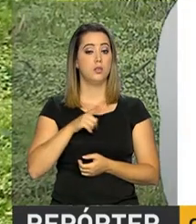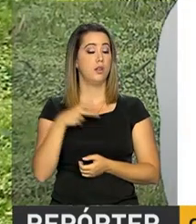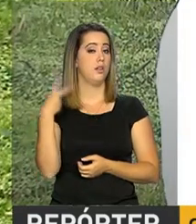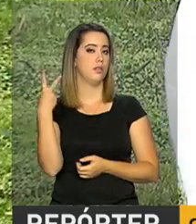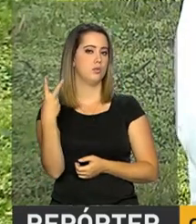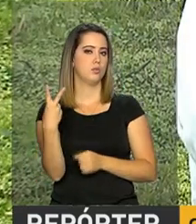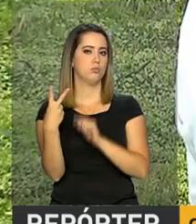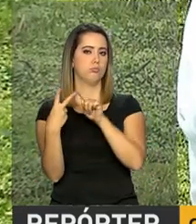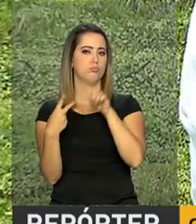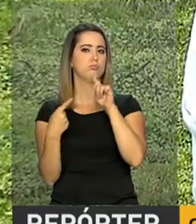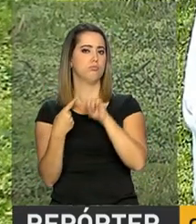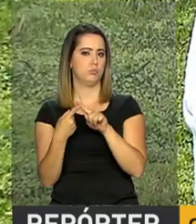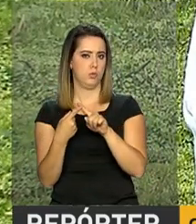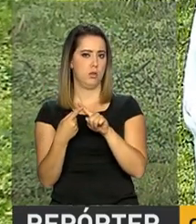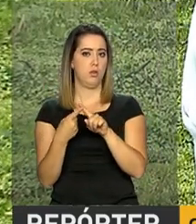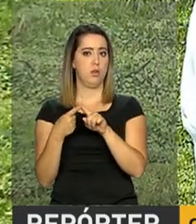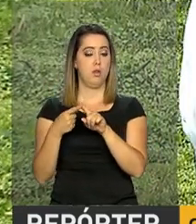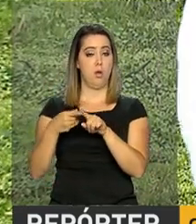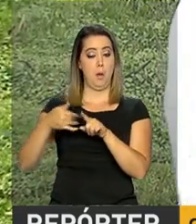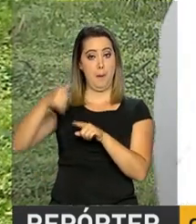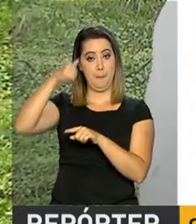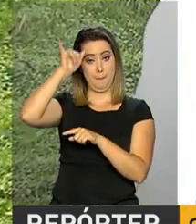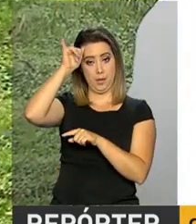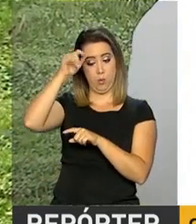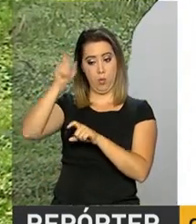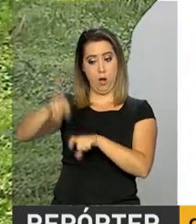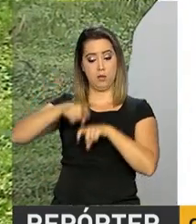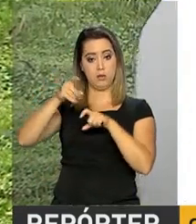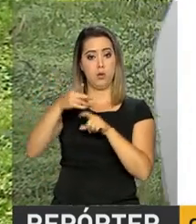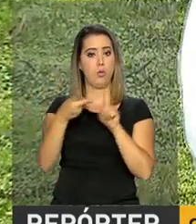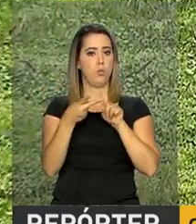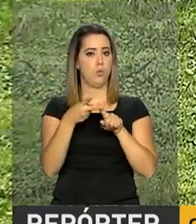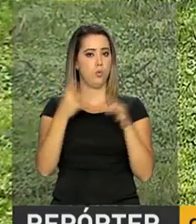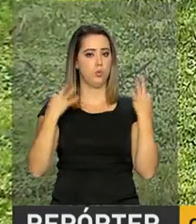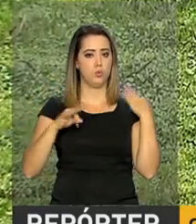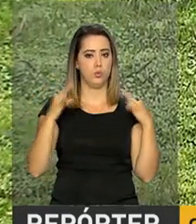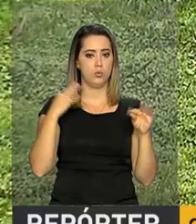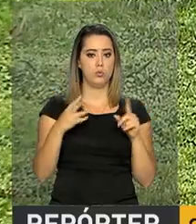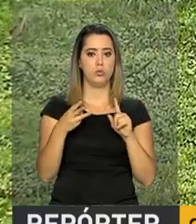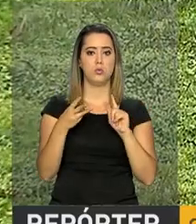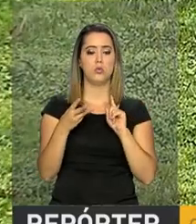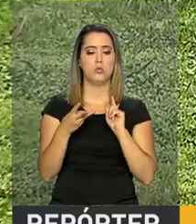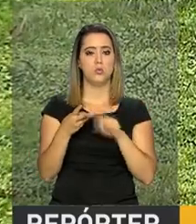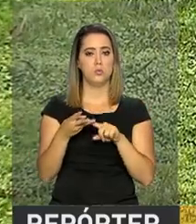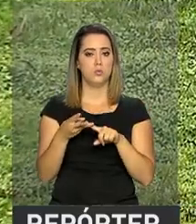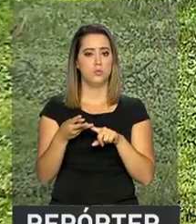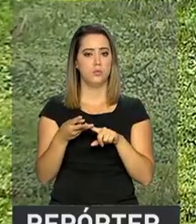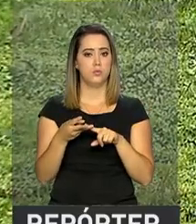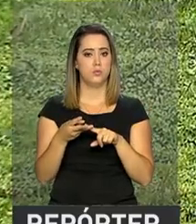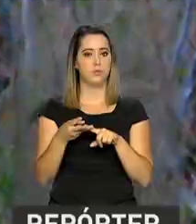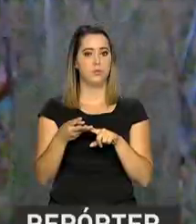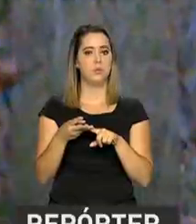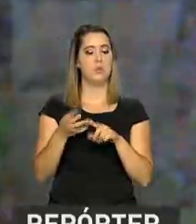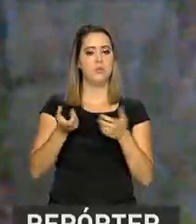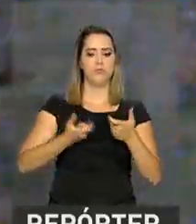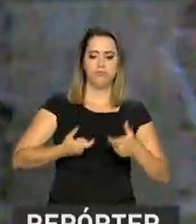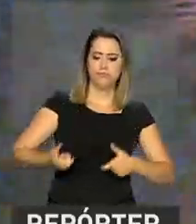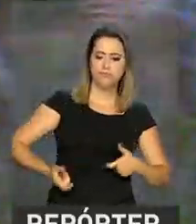muito equilíbrio a pecuária o turismo e à alça